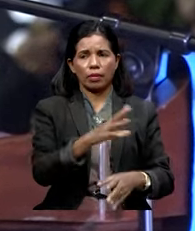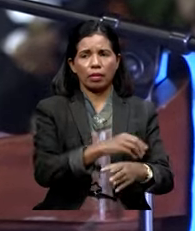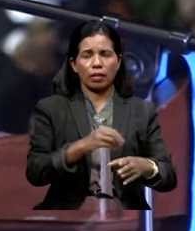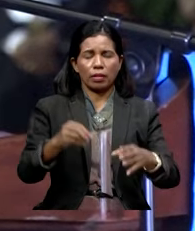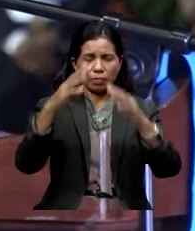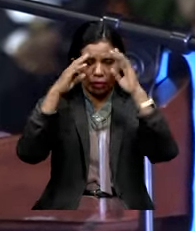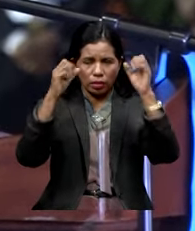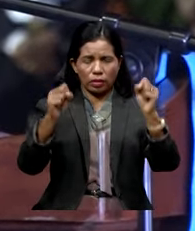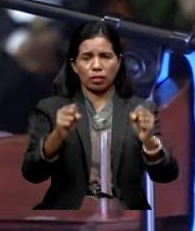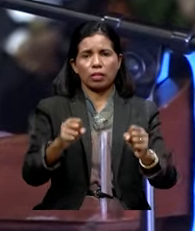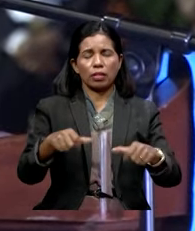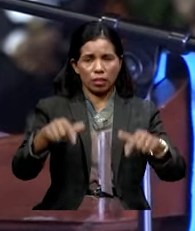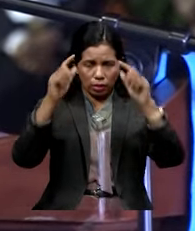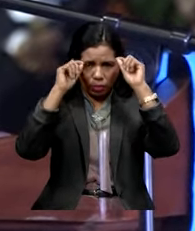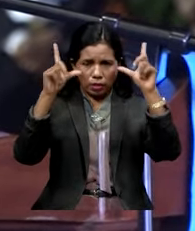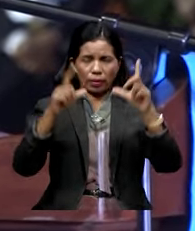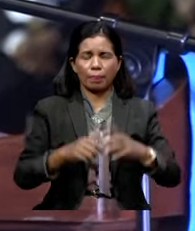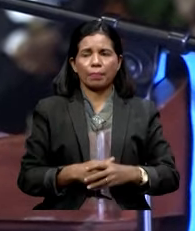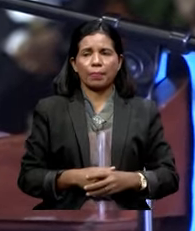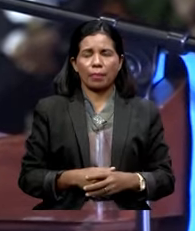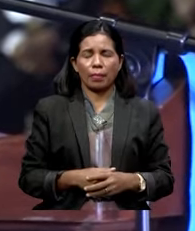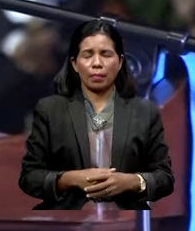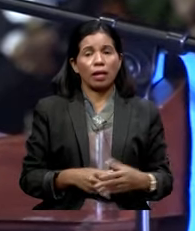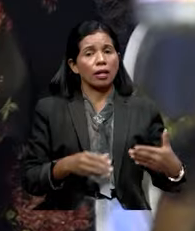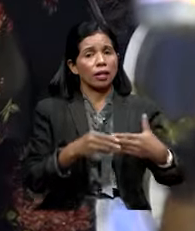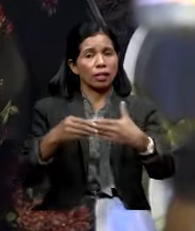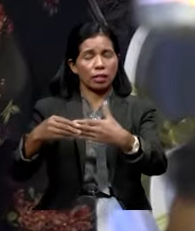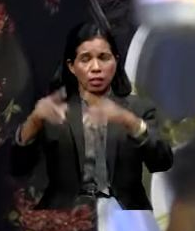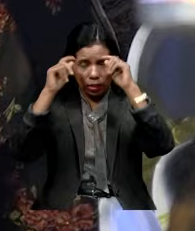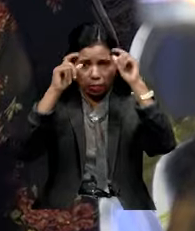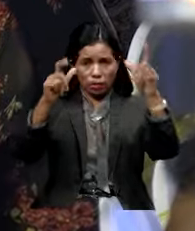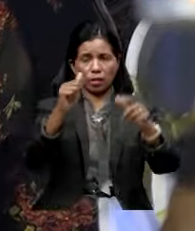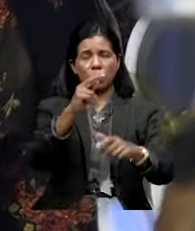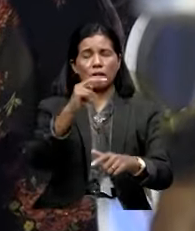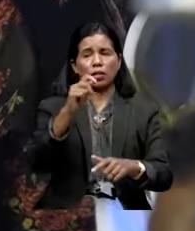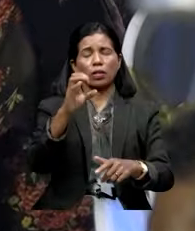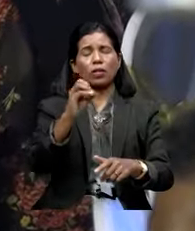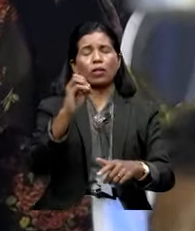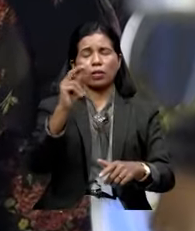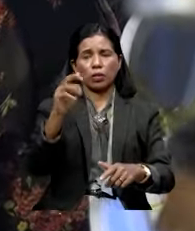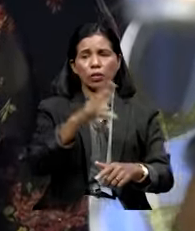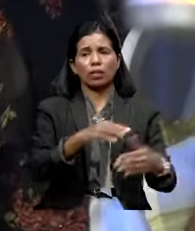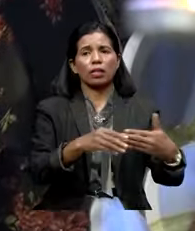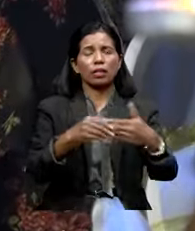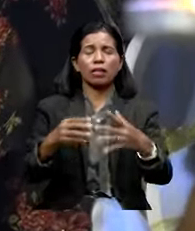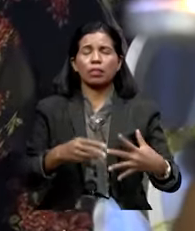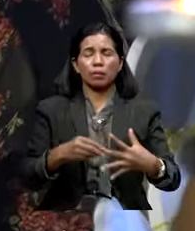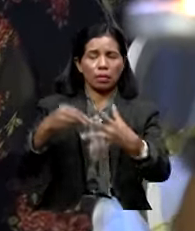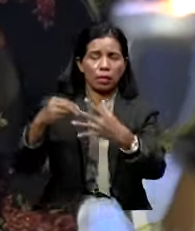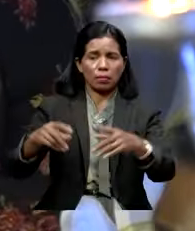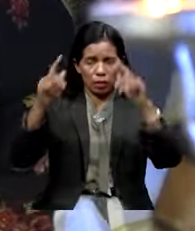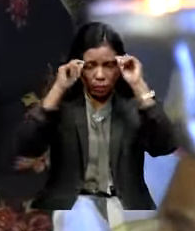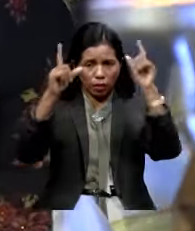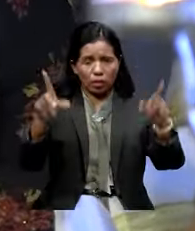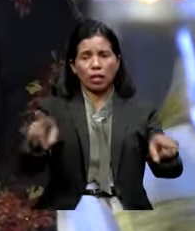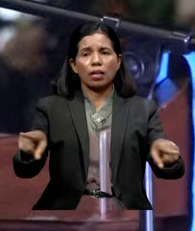independência de Timor-Leste. Líder Timor-Leste considera António Guterres, líder especial do Estado Timor-Leste, também durante